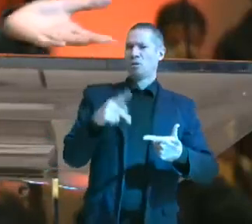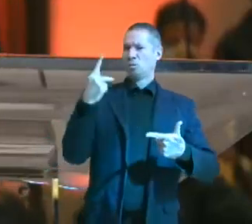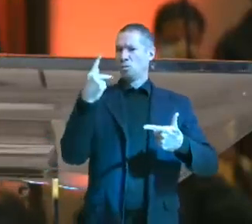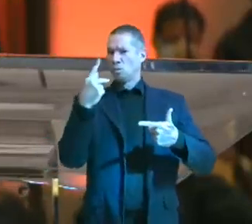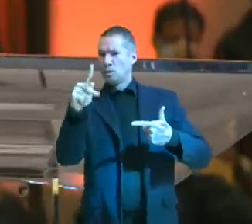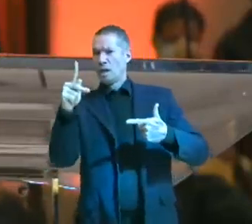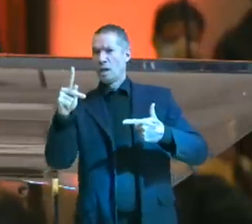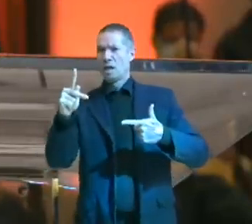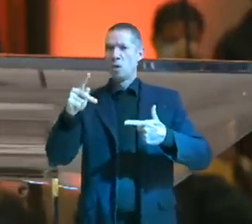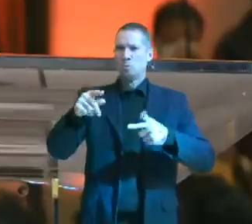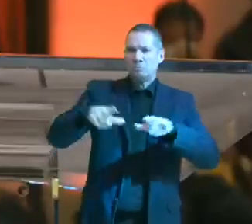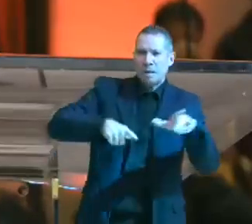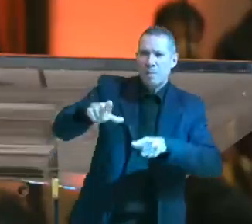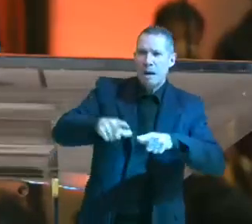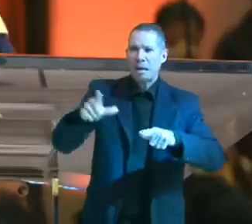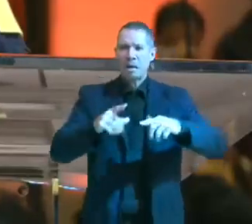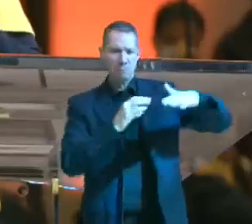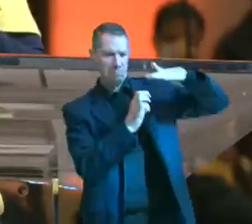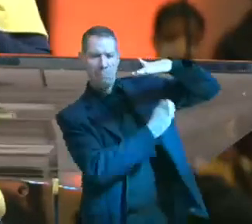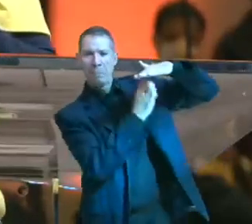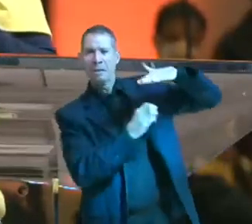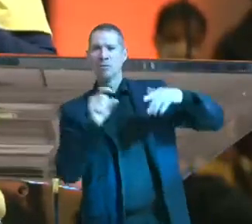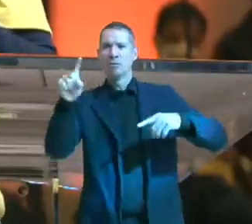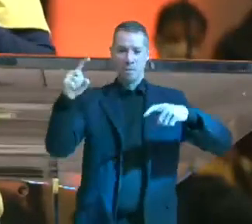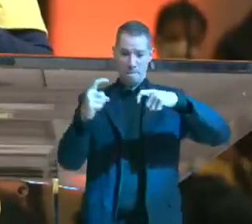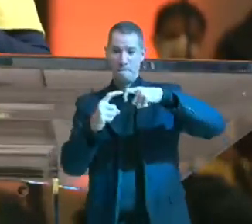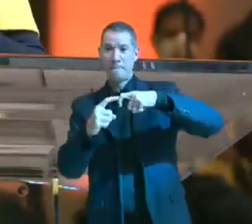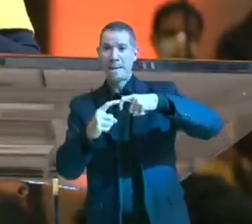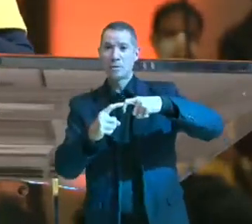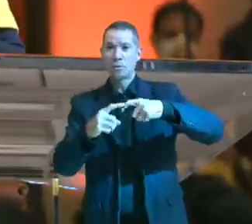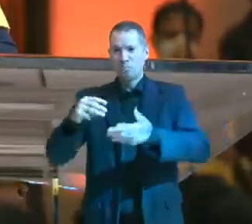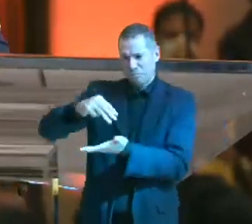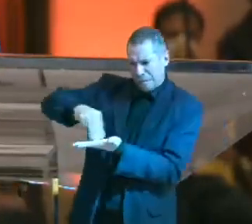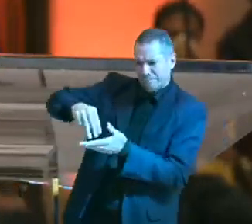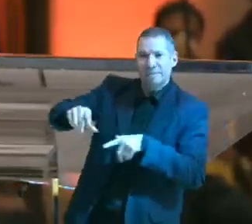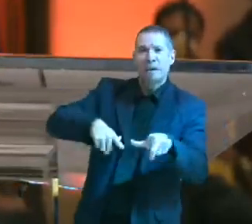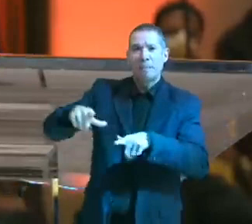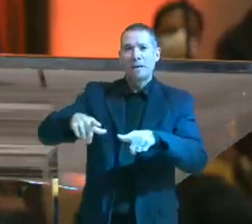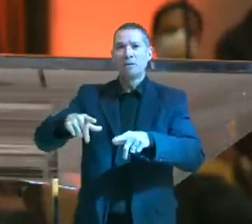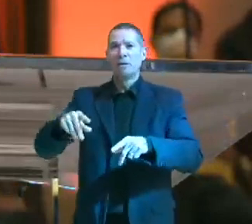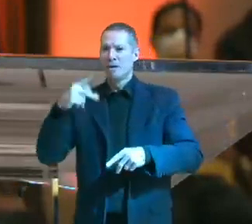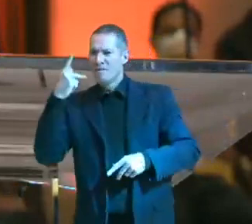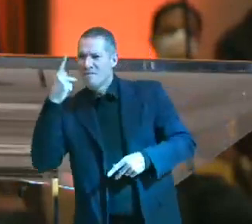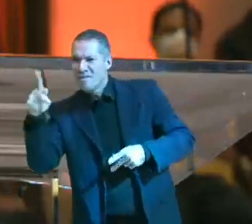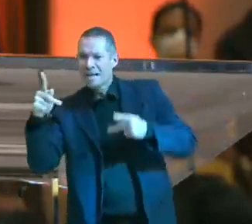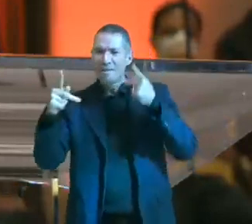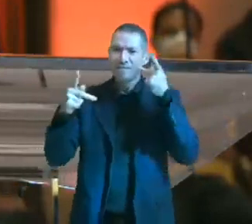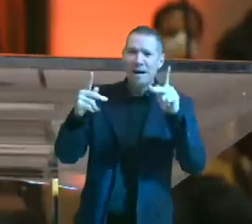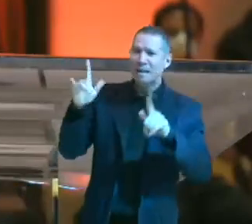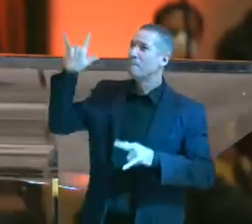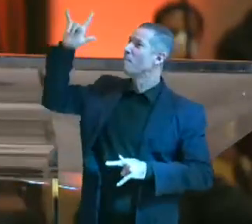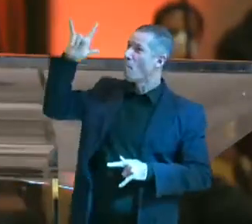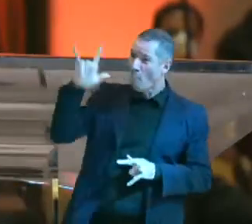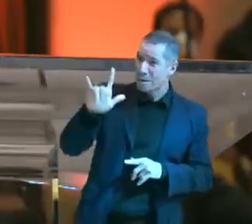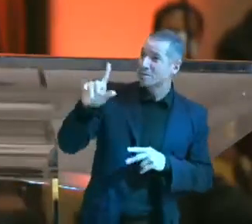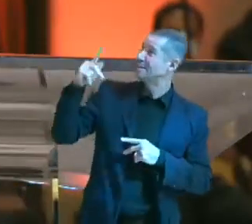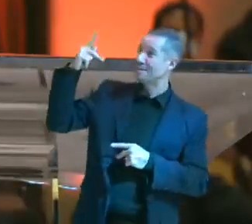seu escritório, no consultório, você que é médico, fale do amor de Deus para as pessoas que estão ao seu